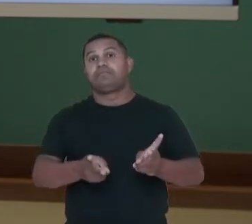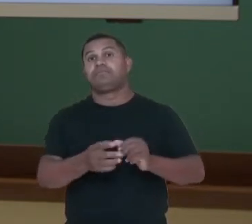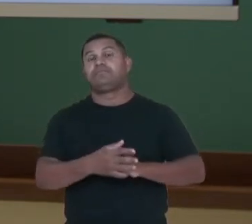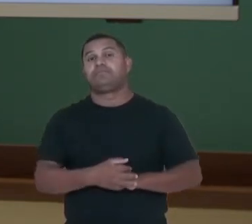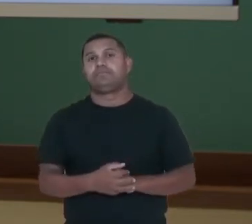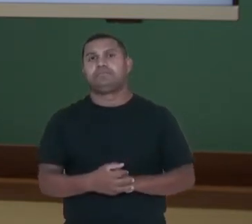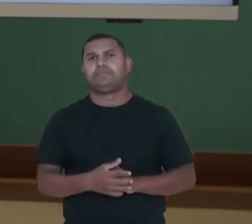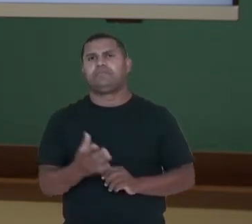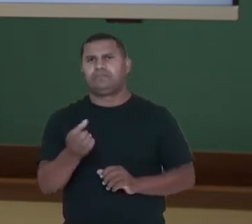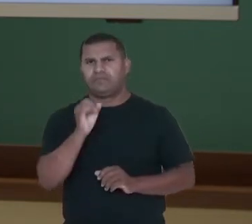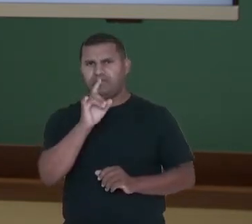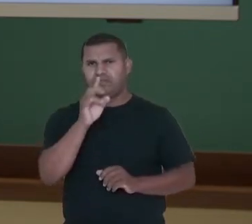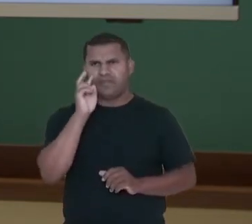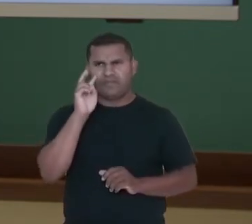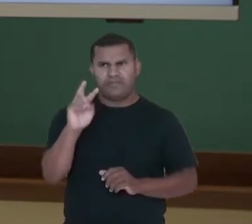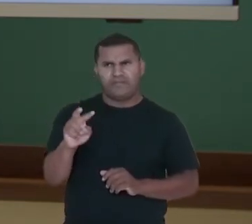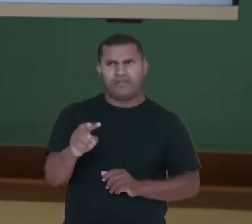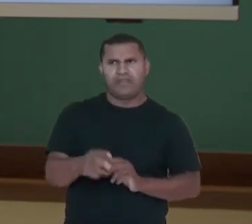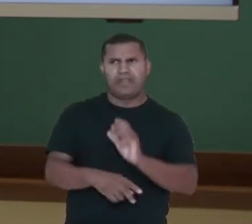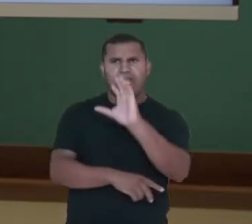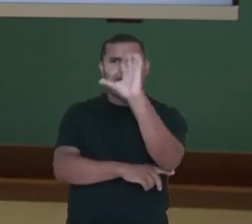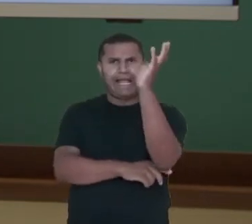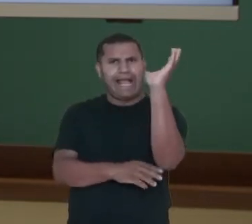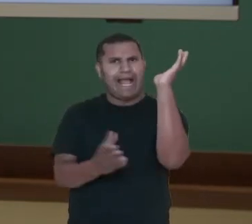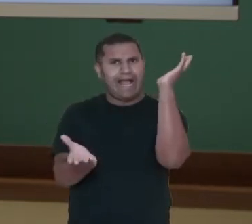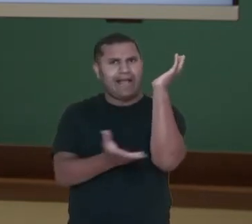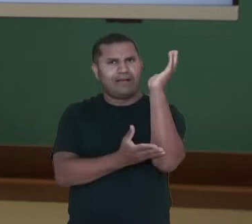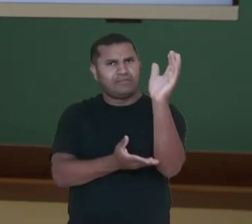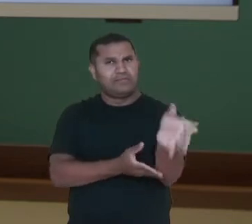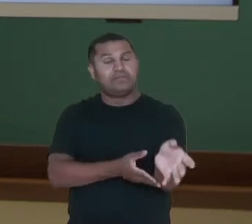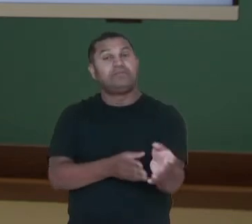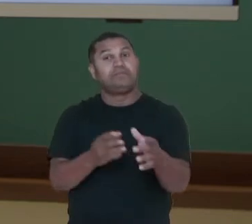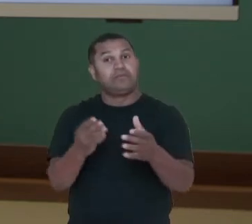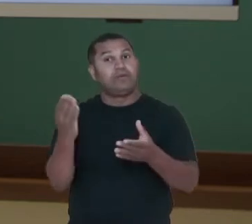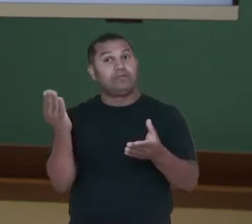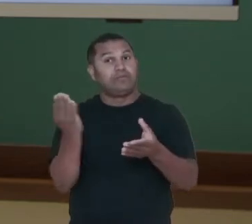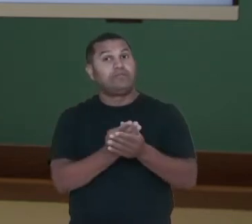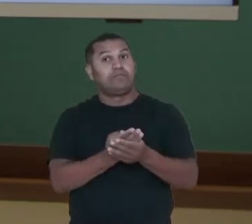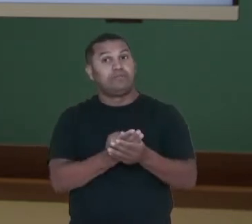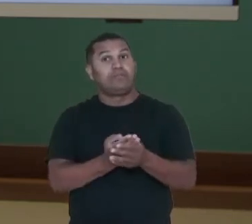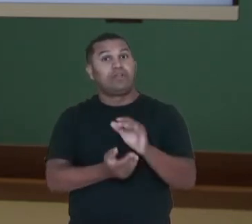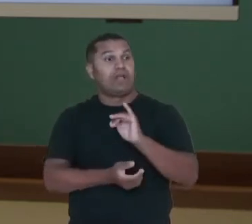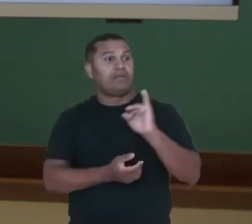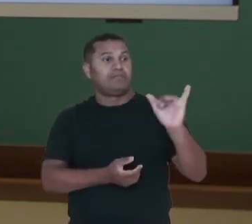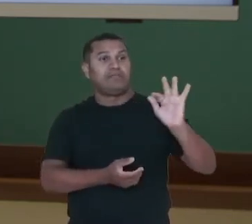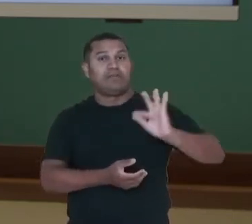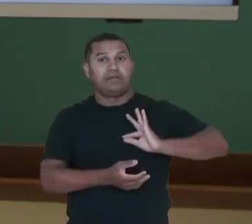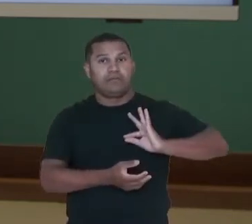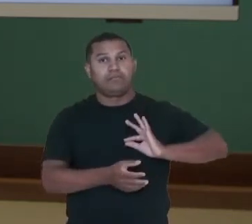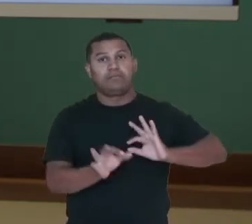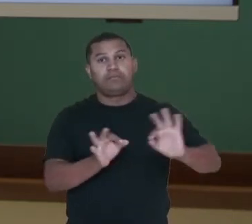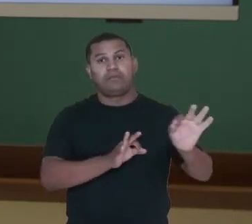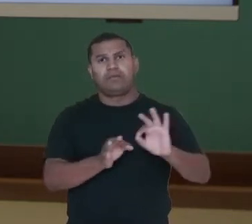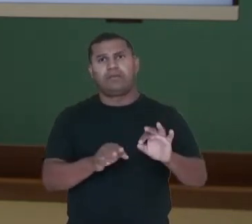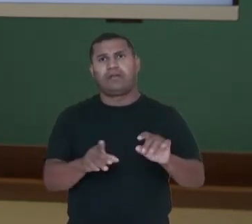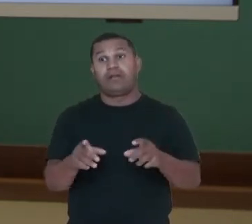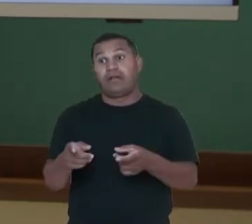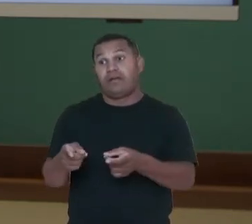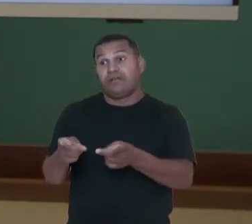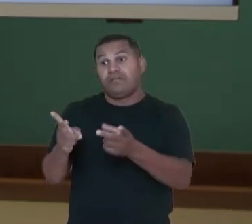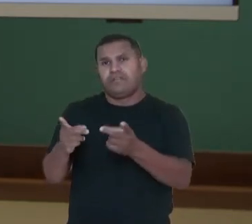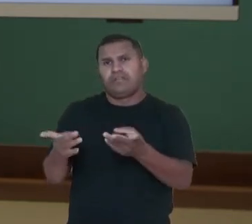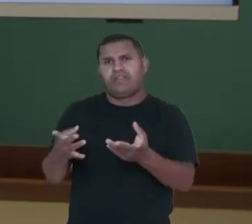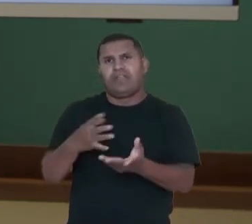que denunciar as autoridades competentes. Mas no nosso dia a dia, nós devemos tomar esse cuidado, né, para não estar invadindo